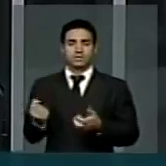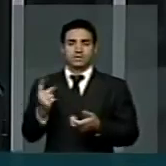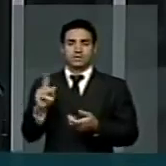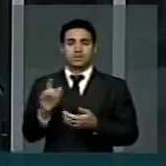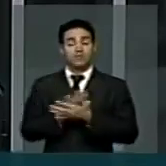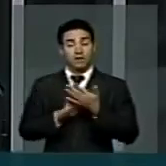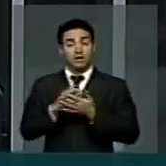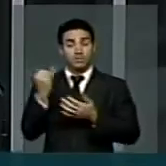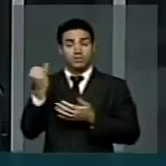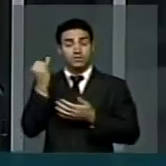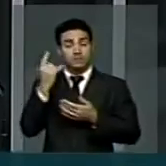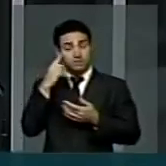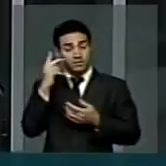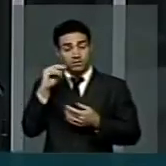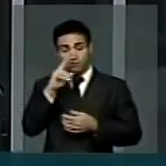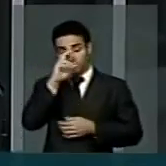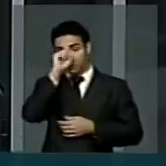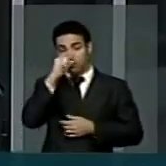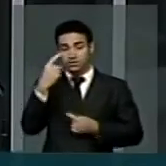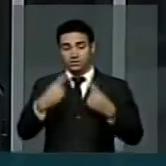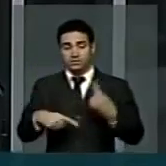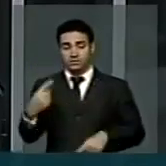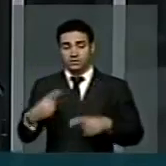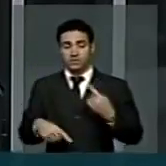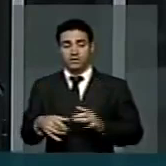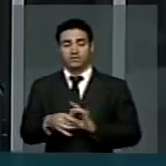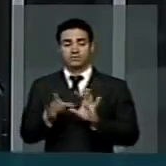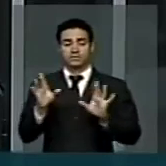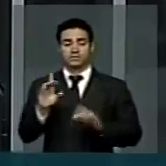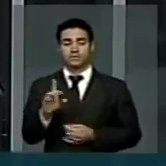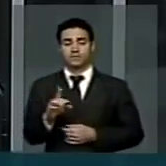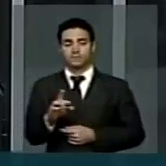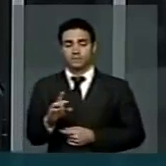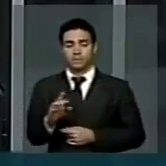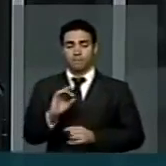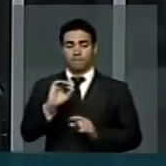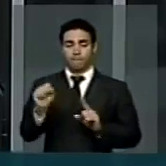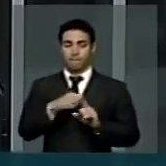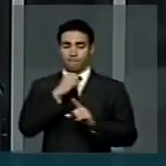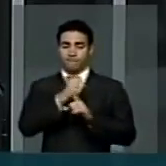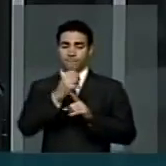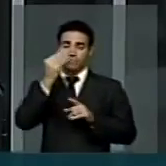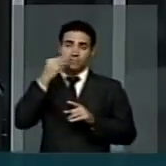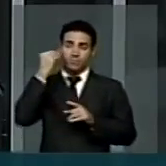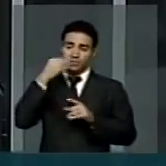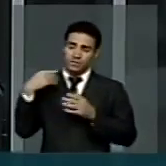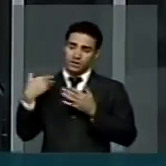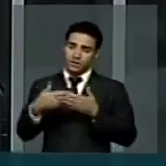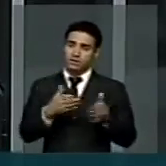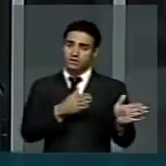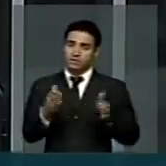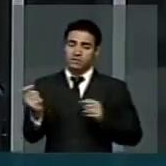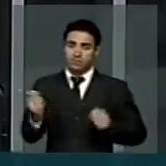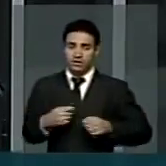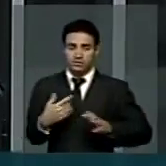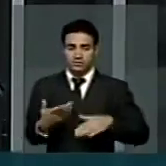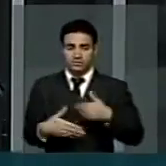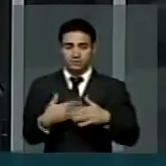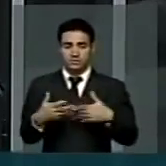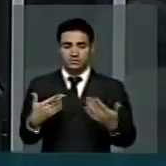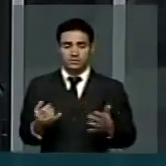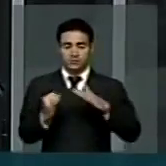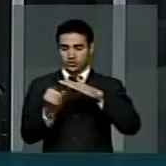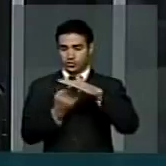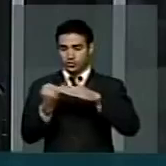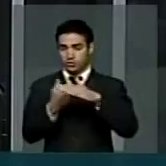fortalecimento dos debates democráticos. Para que uma sociedade experimente longo período de desenvolvimento, suas